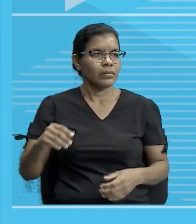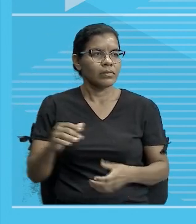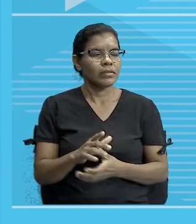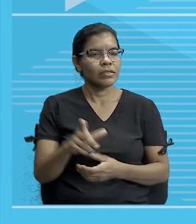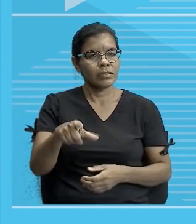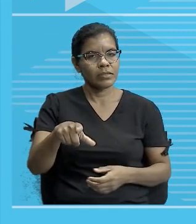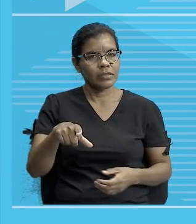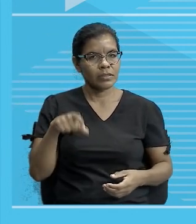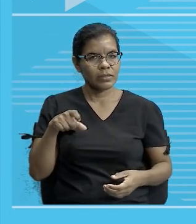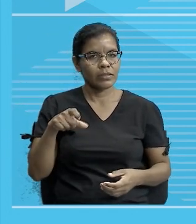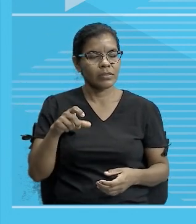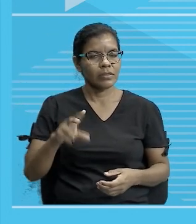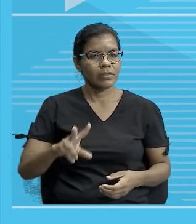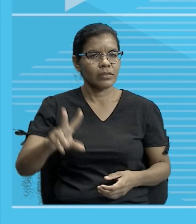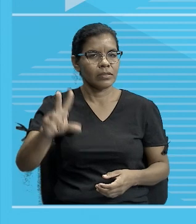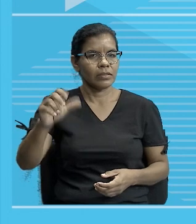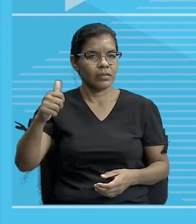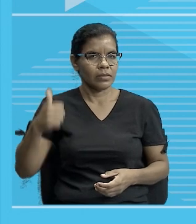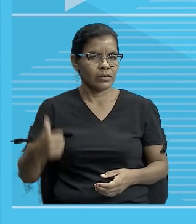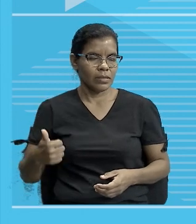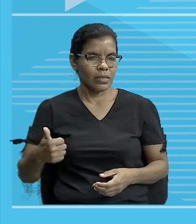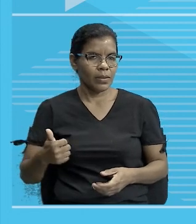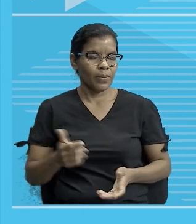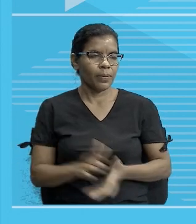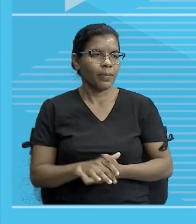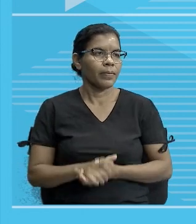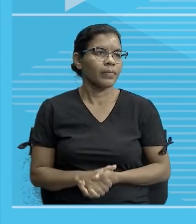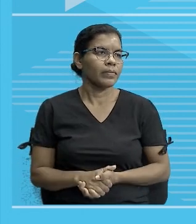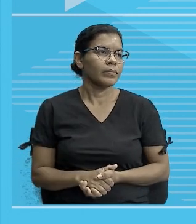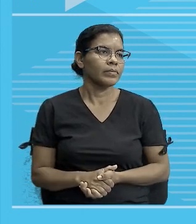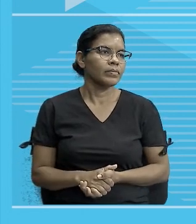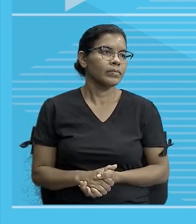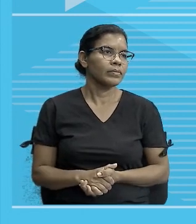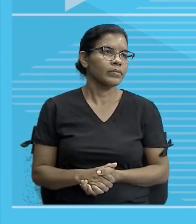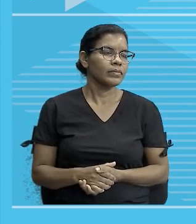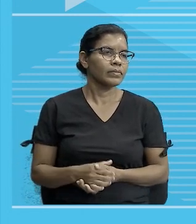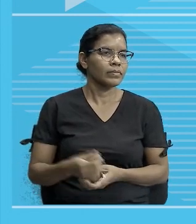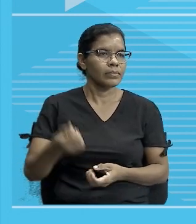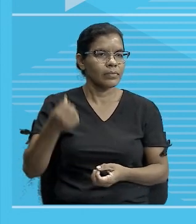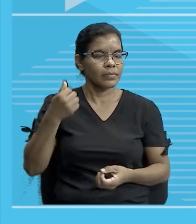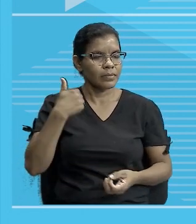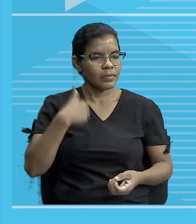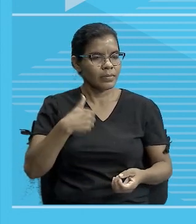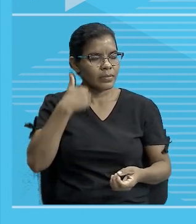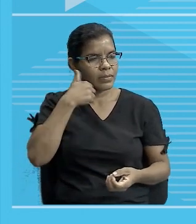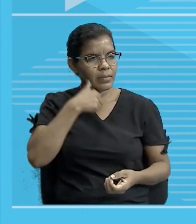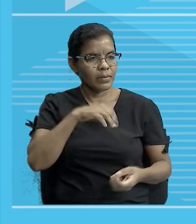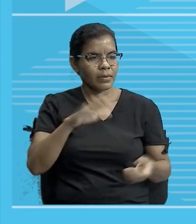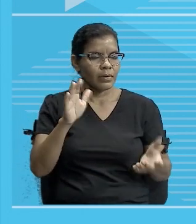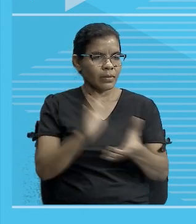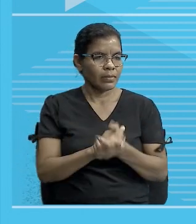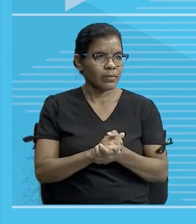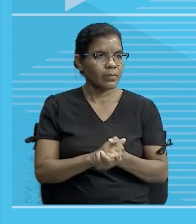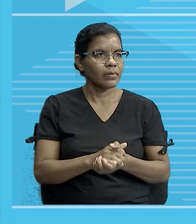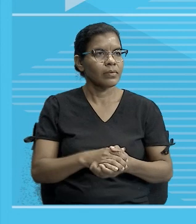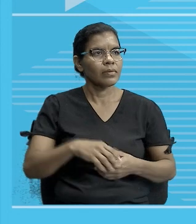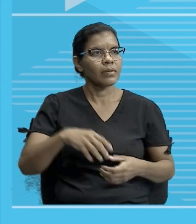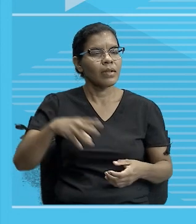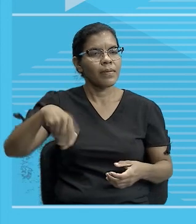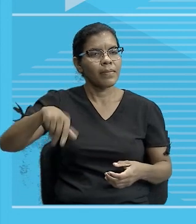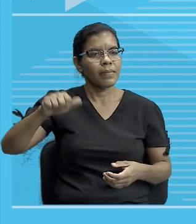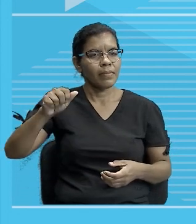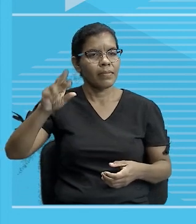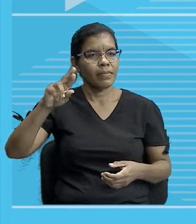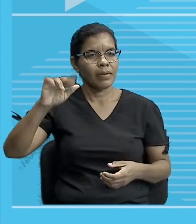Luís XVI, ó. O rei é o Luís XVI. E a mulher dele era Maria Antonieta. Essa mulher bonita aí,